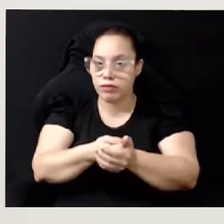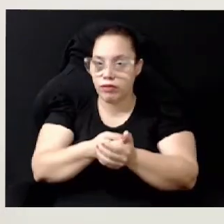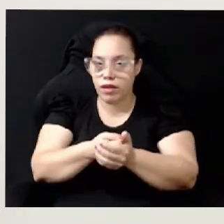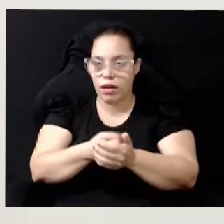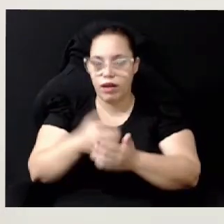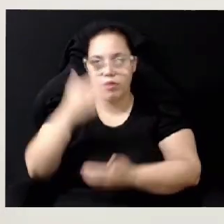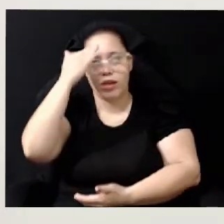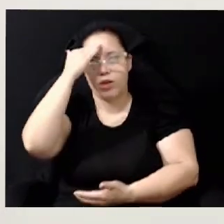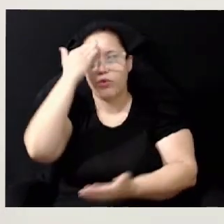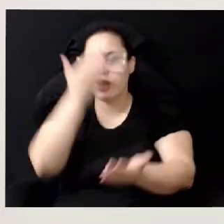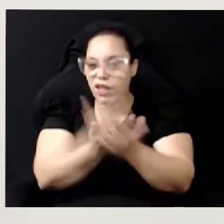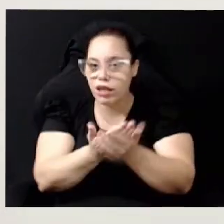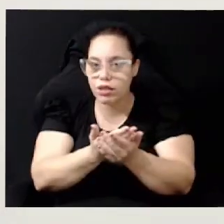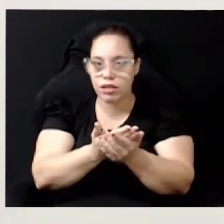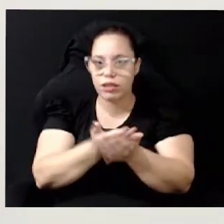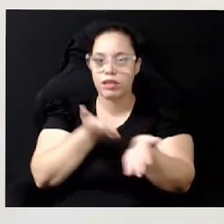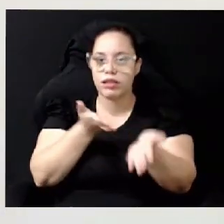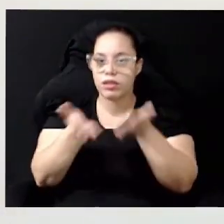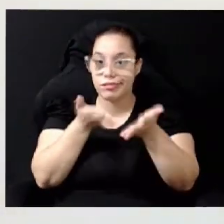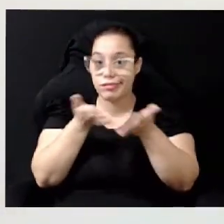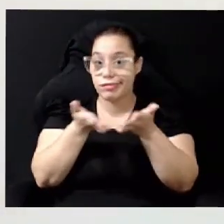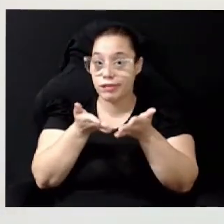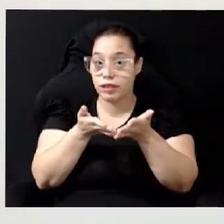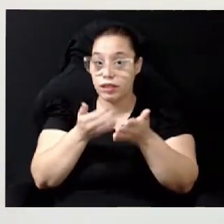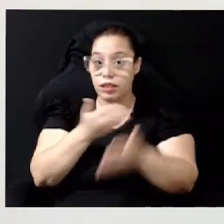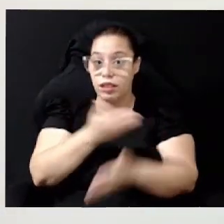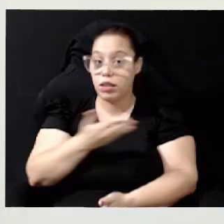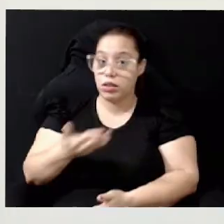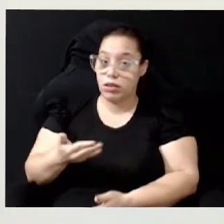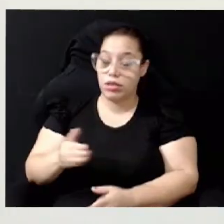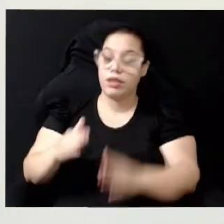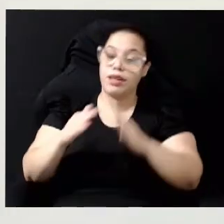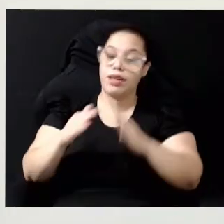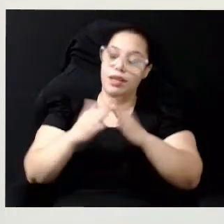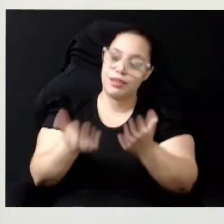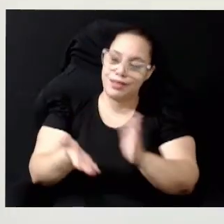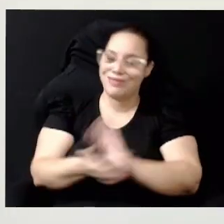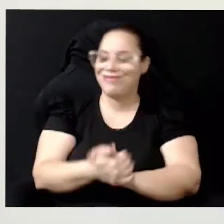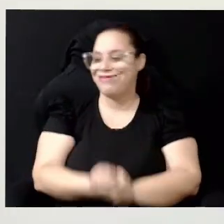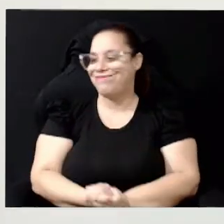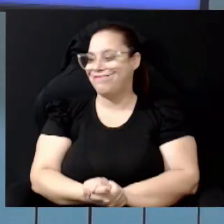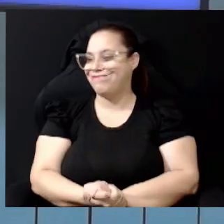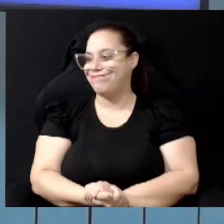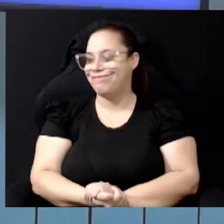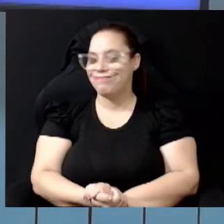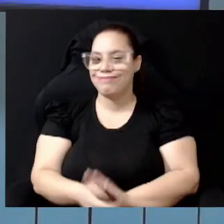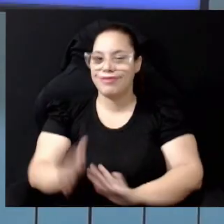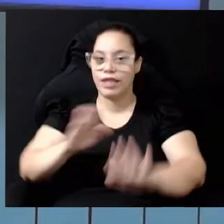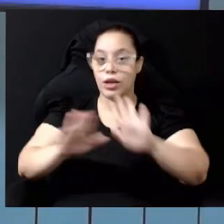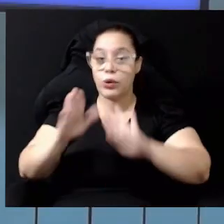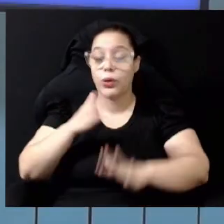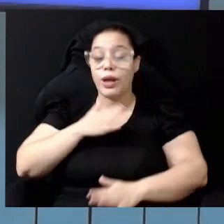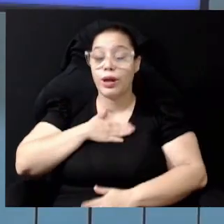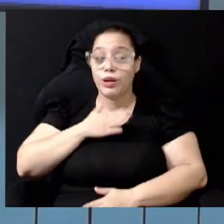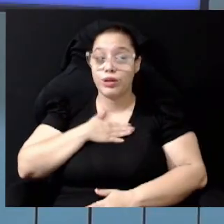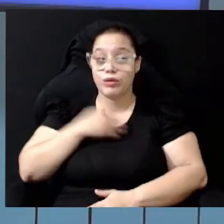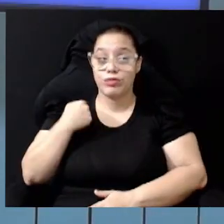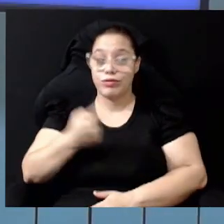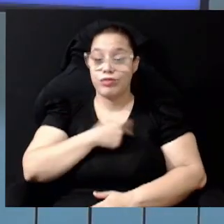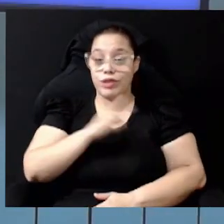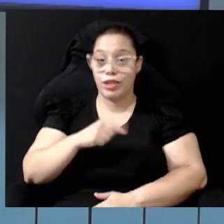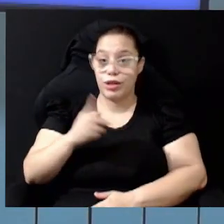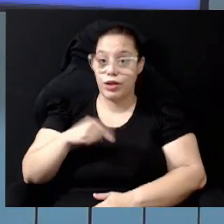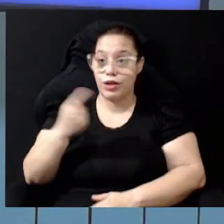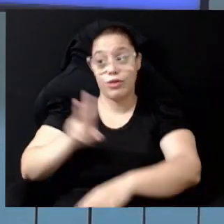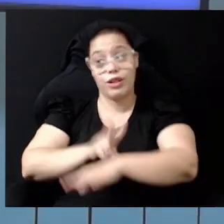confiantes de lidar com essas situações, em público e em casa. Cuidar primeiro da gente para depois cuidar do outro,